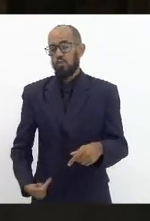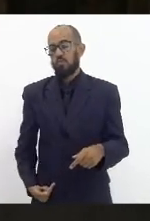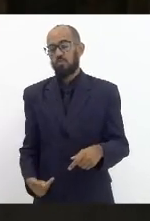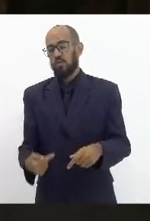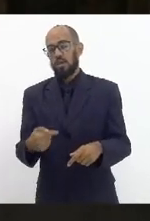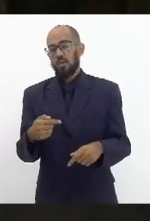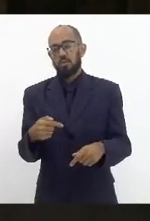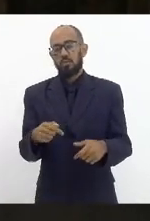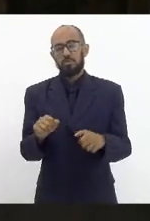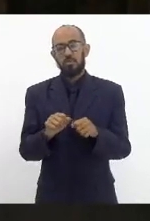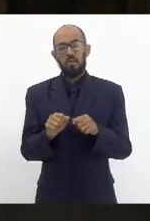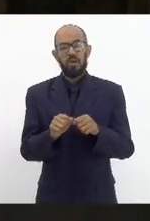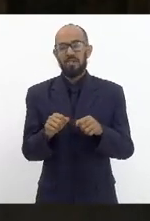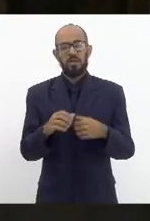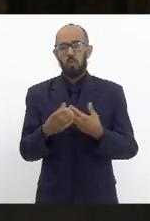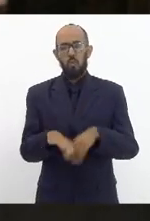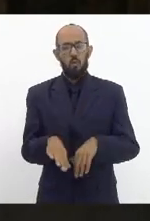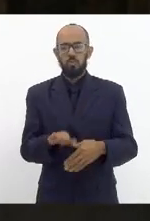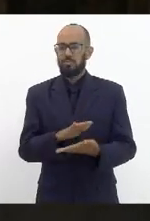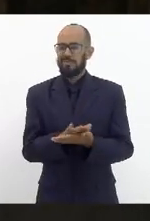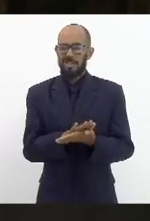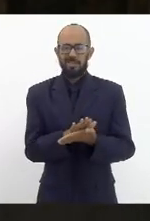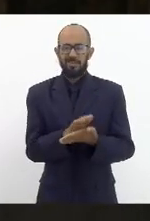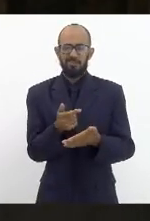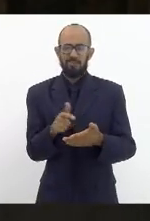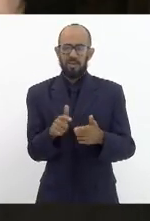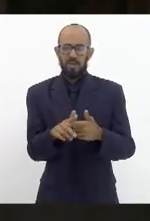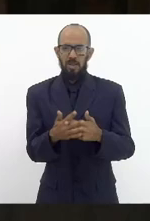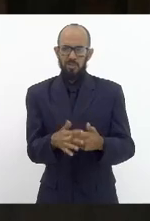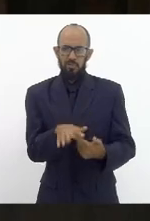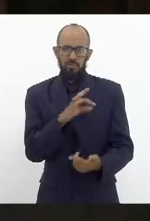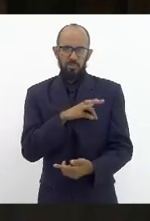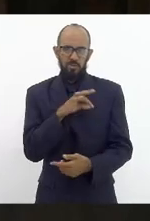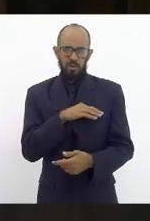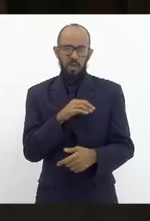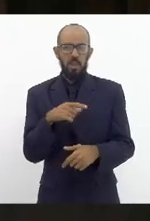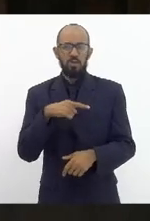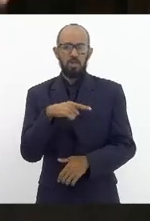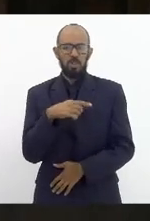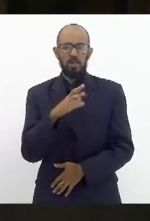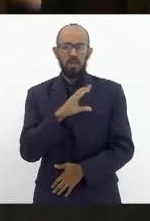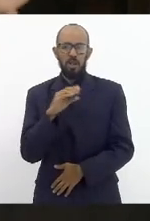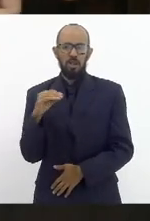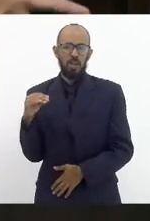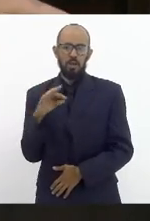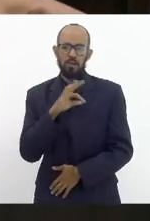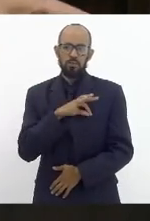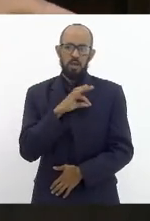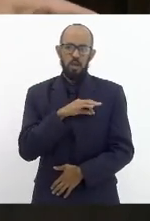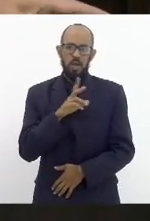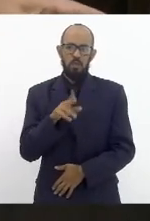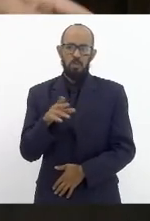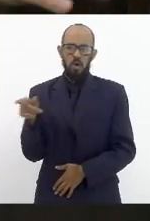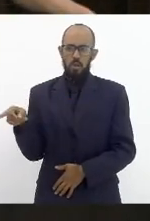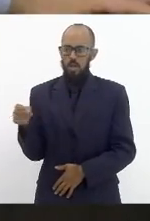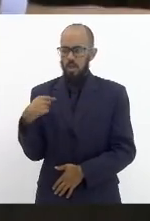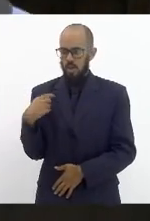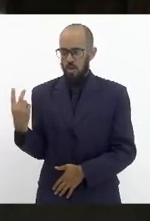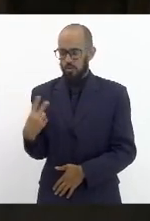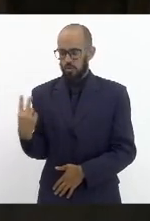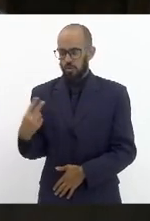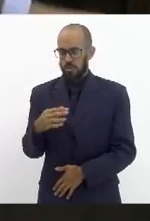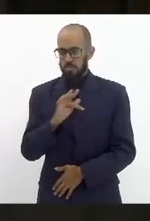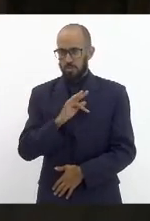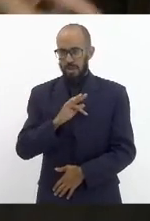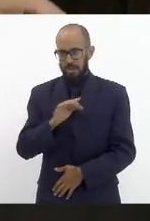tido aumento. Teria, pelo contrário, o salário estaria atrasado, e o que estaríamos discutindo aqui era como eu e a deputada Marta Rocha, chamo de